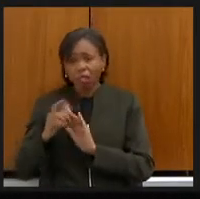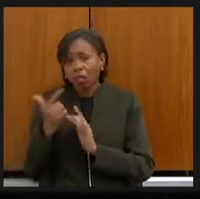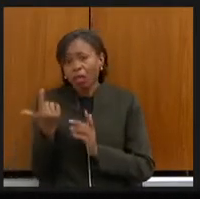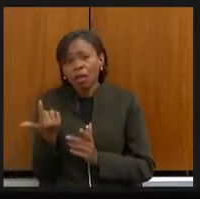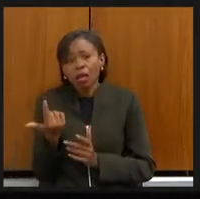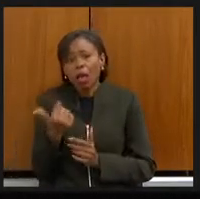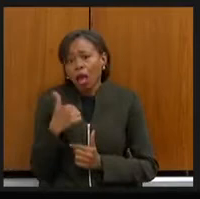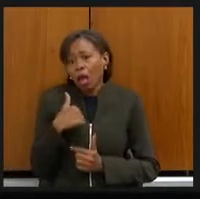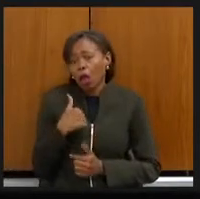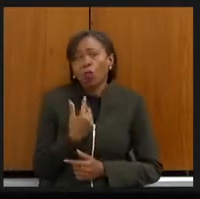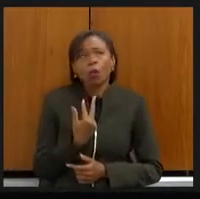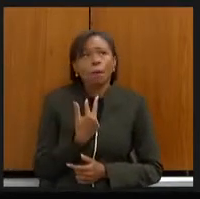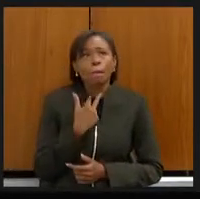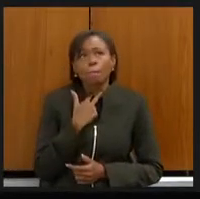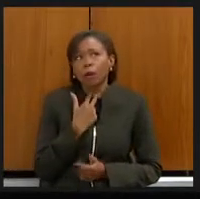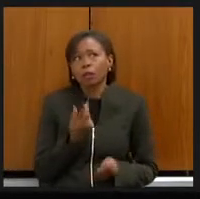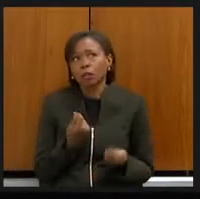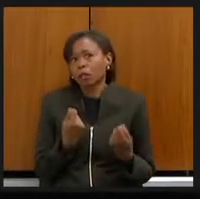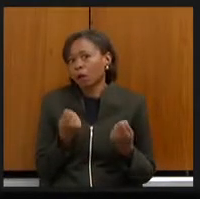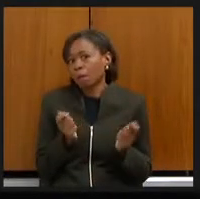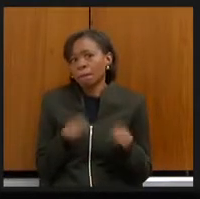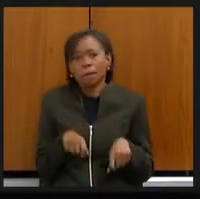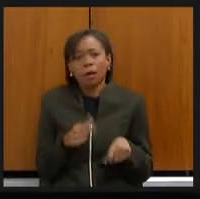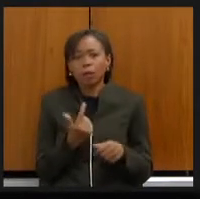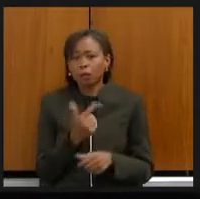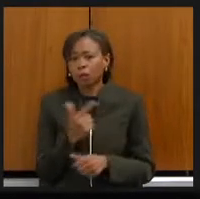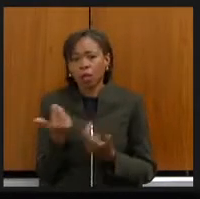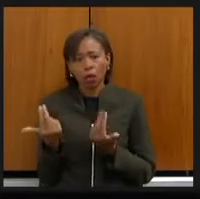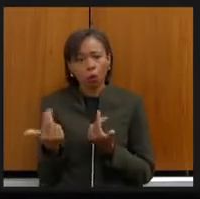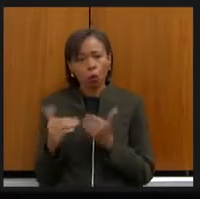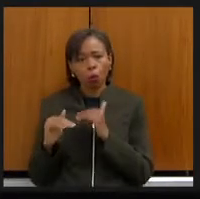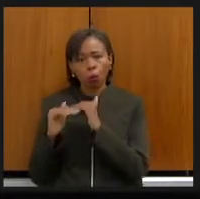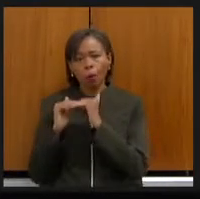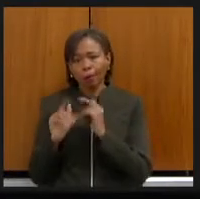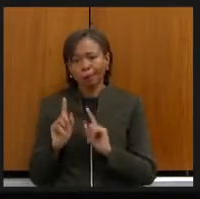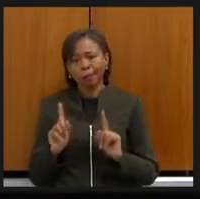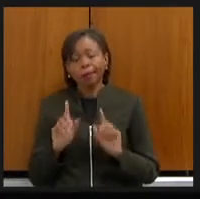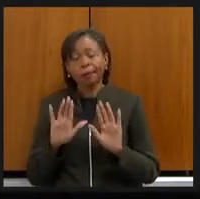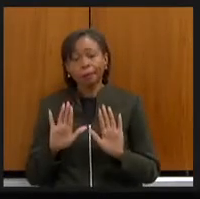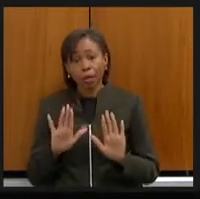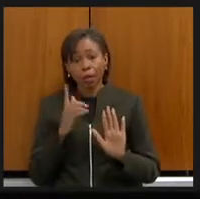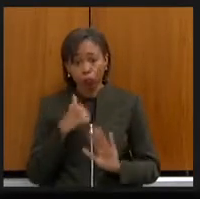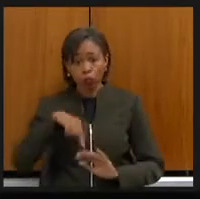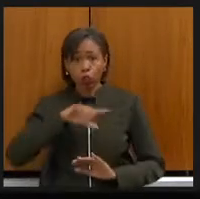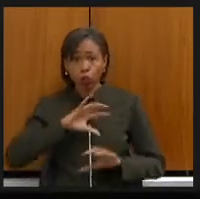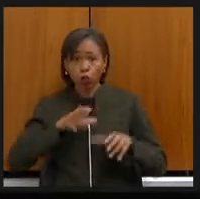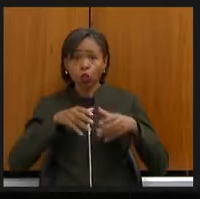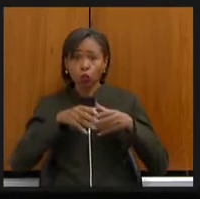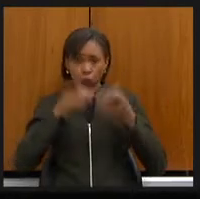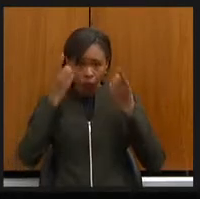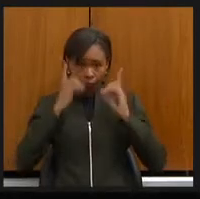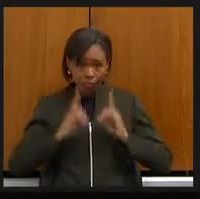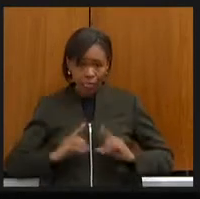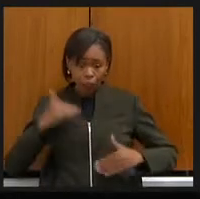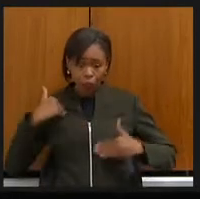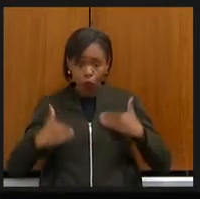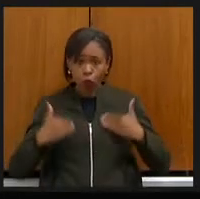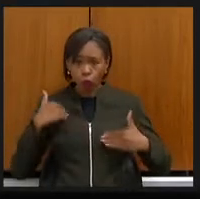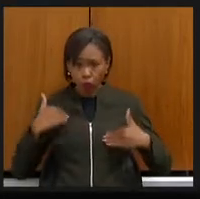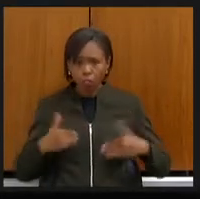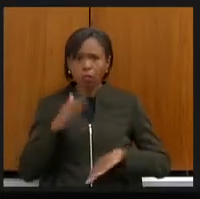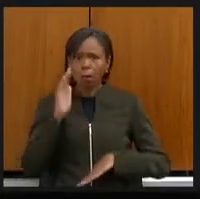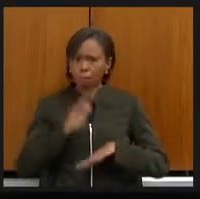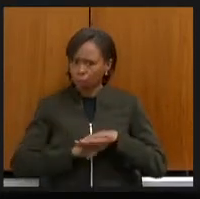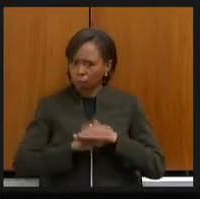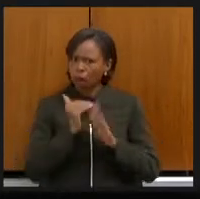a capacidade que nós não temos capacidade fazer igual a ele mas nós deficientes físicos fazemos mais do que